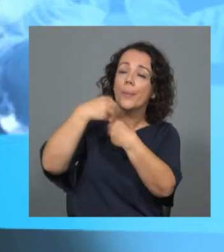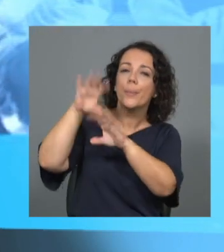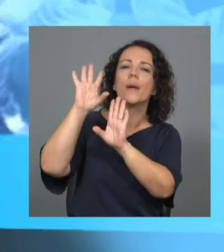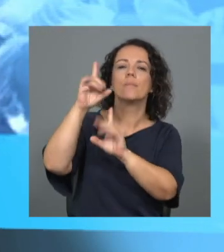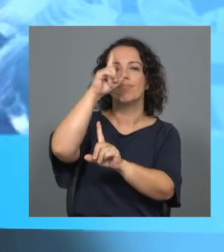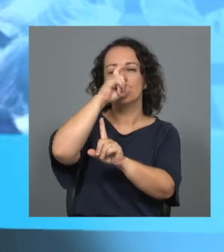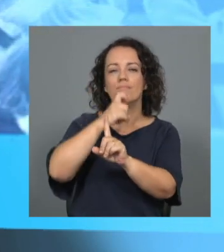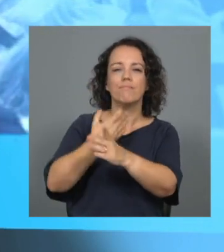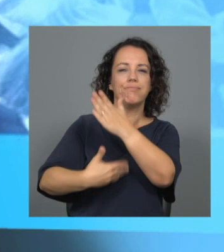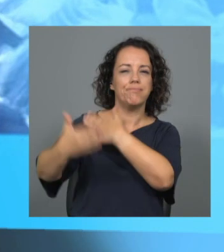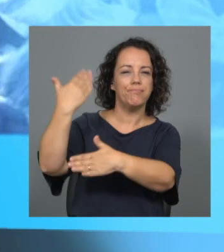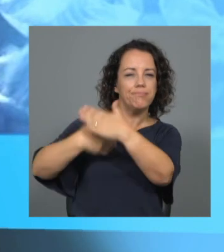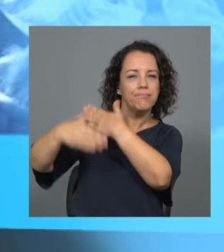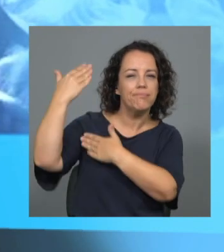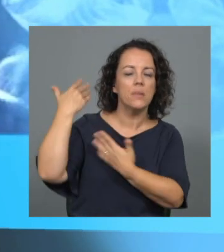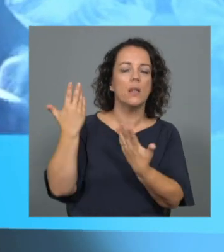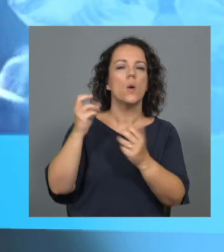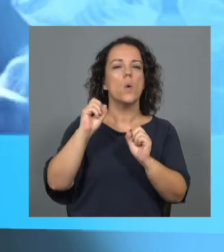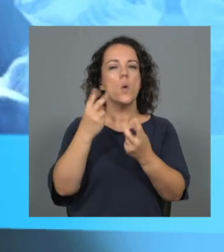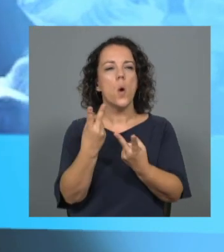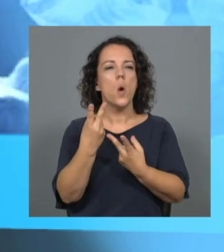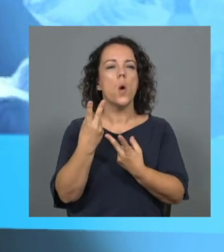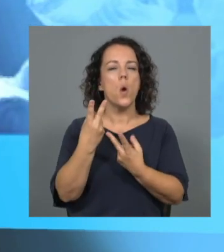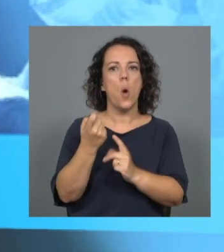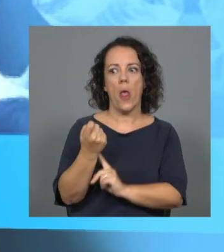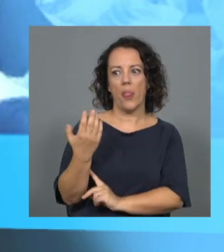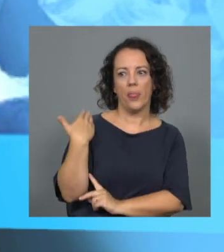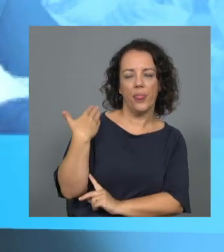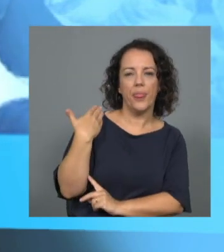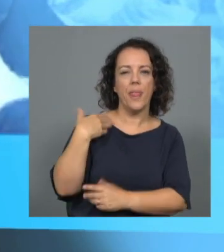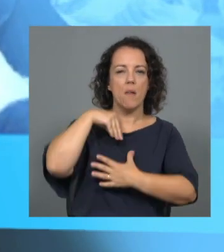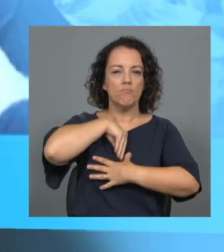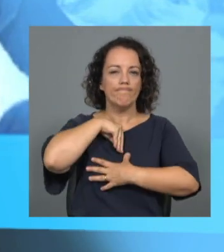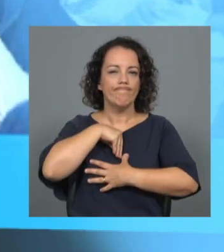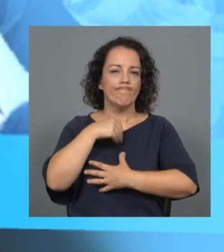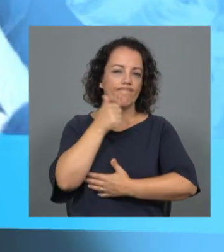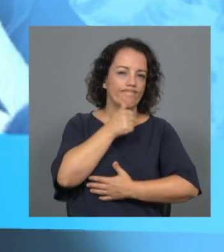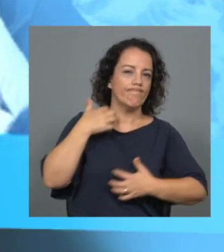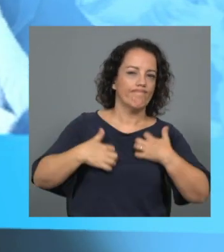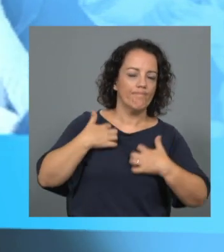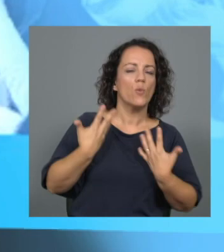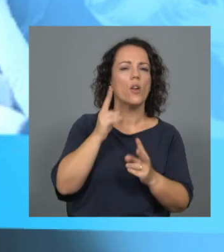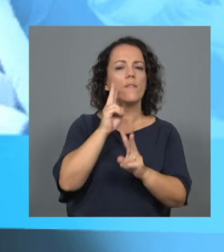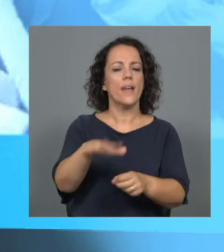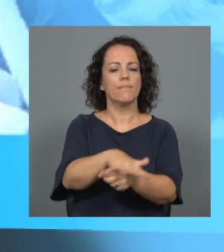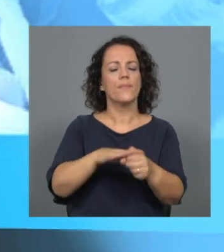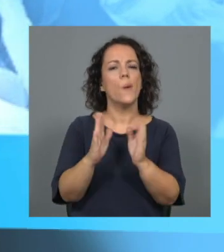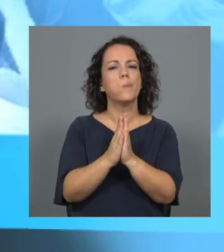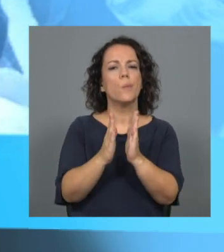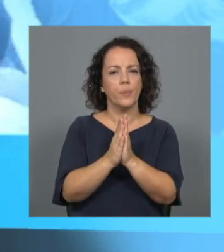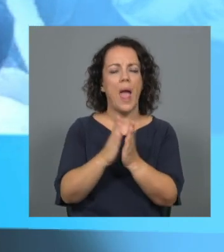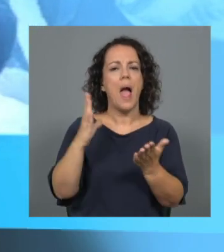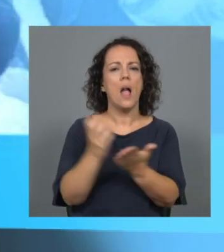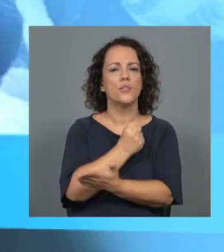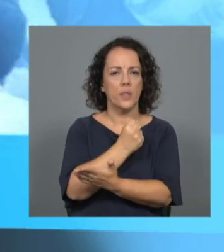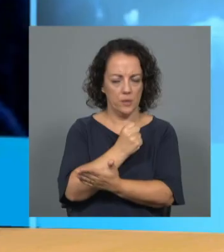ou processos dolorosos ainda recentes. Olhamos o trabalho que se faz na Paróquia de Alhos Vedros, onde Karina Carrilho coordena